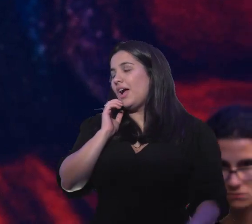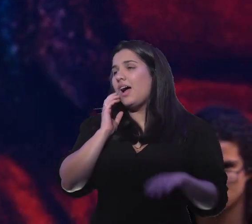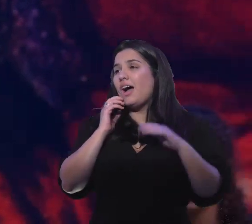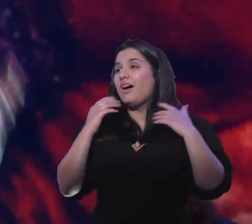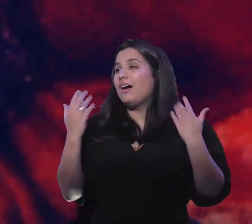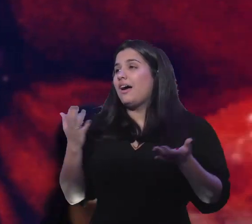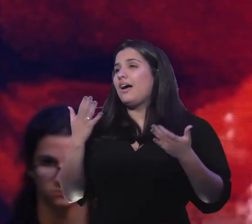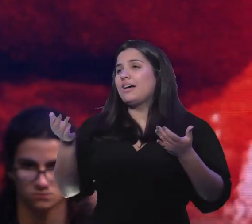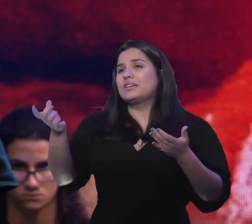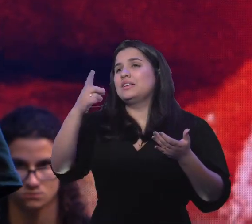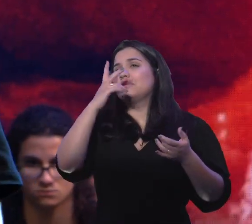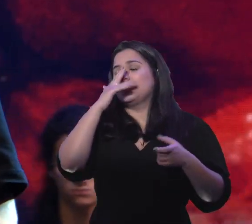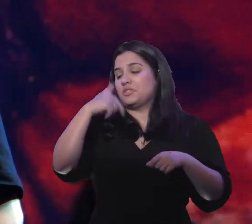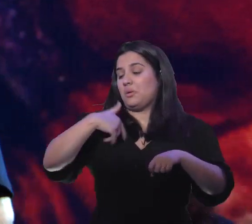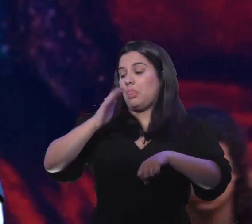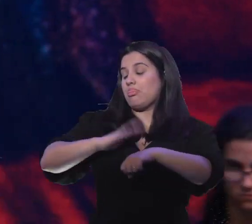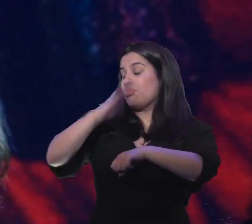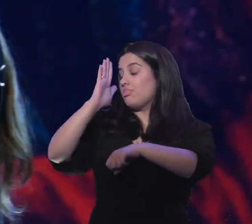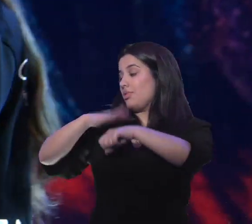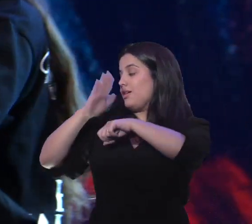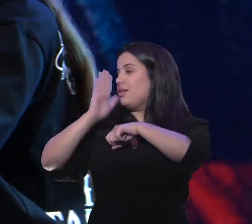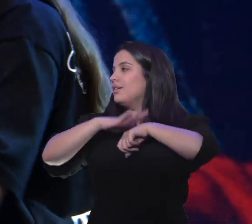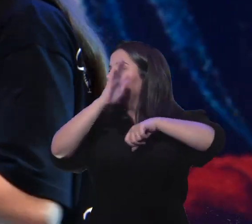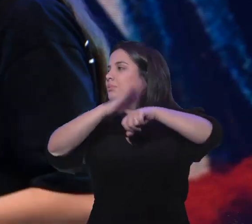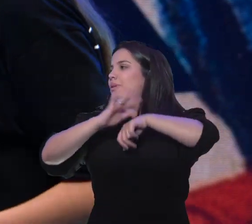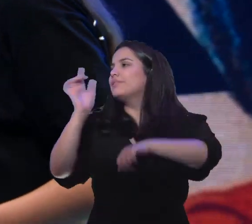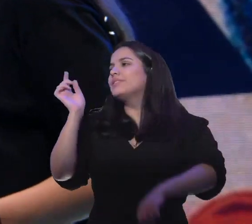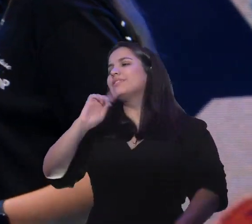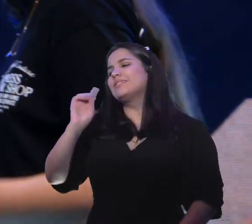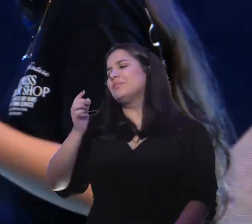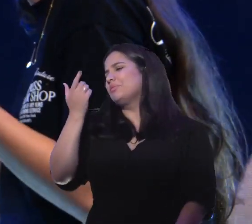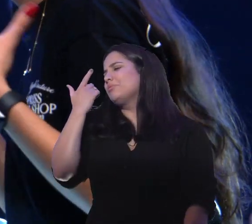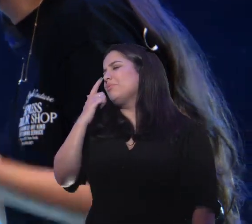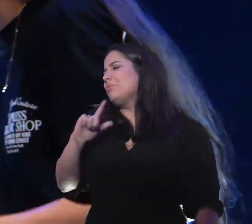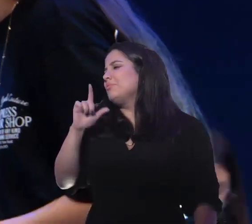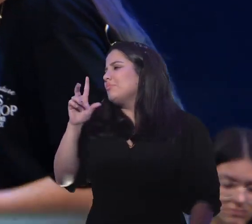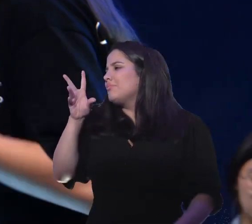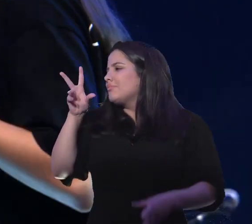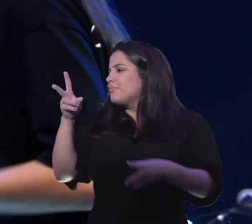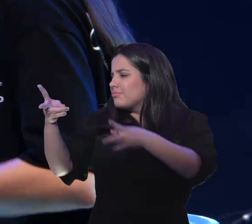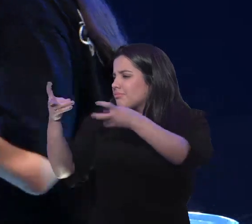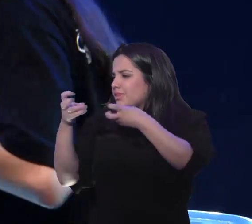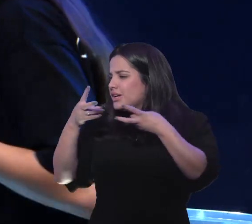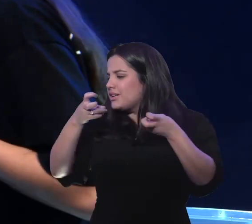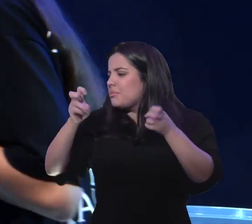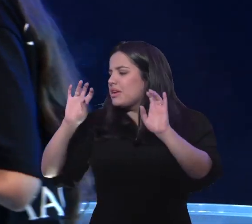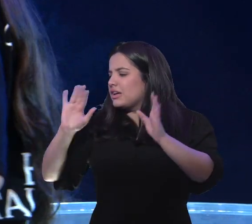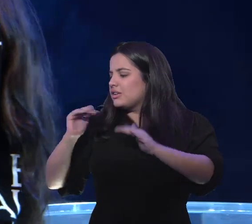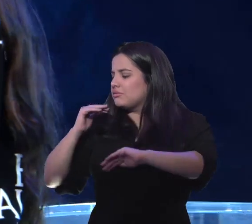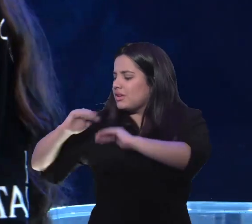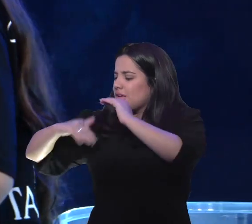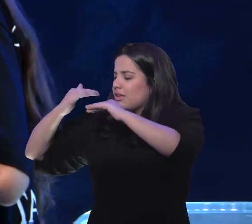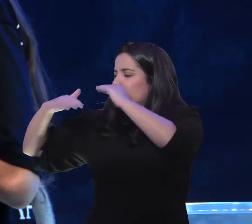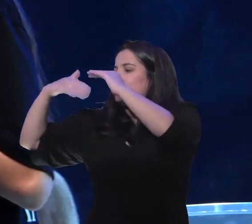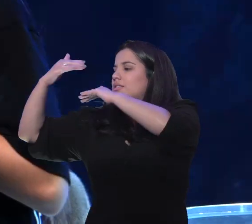achem que eles sabem mais do que eles sabem, Senhor. Que eles possam enxergar que eles estão crescendo, amadurecendo. Todos